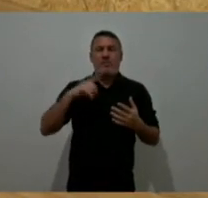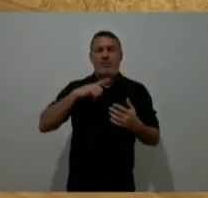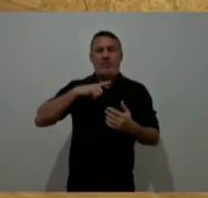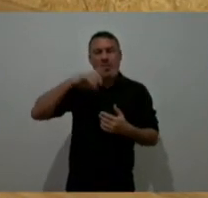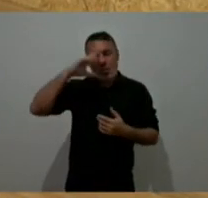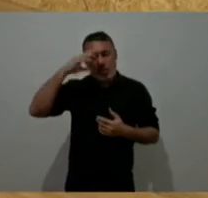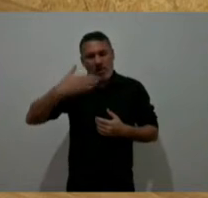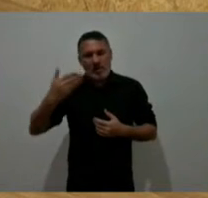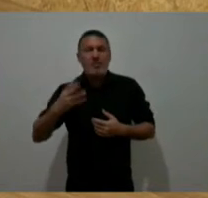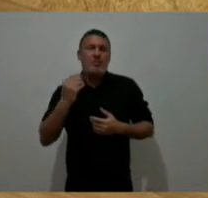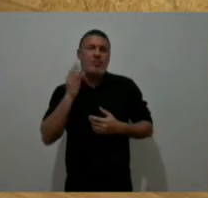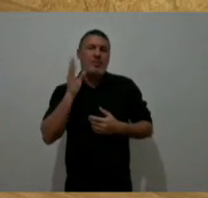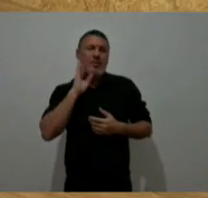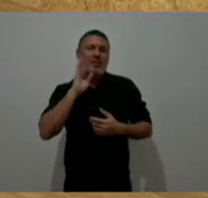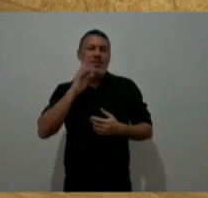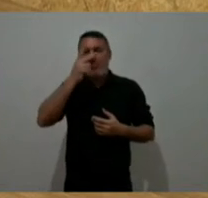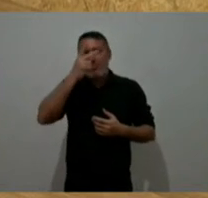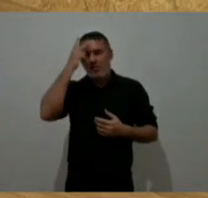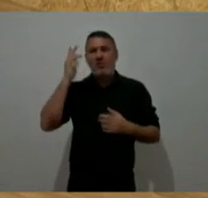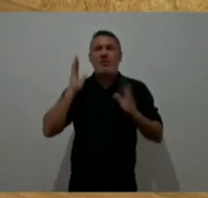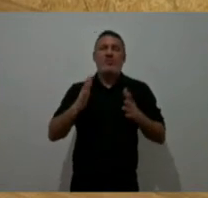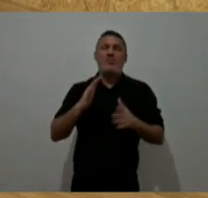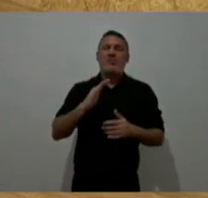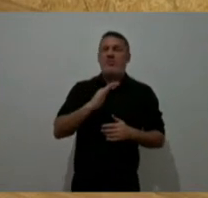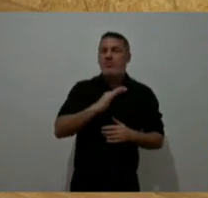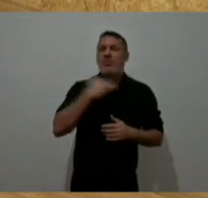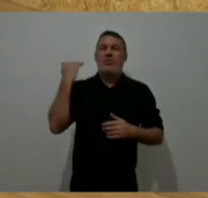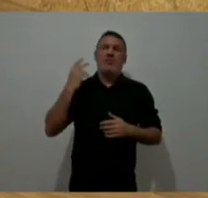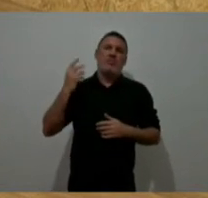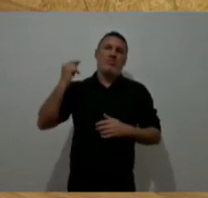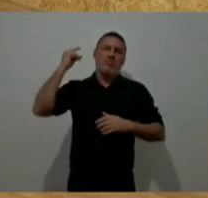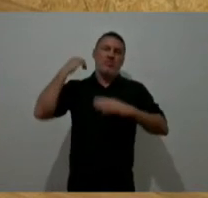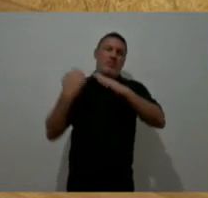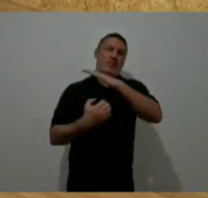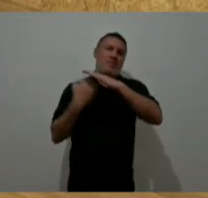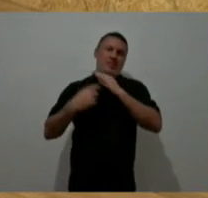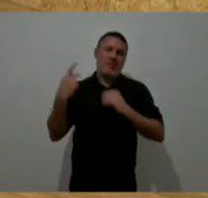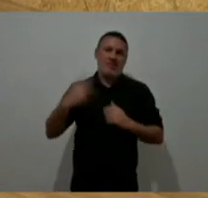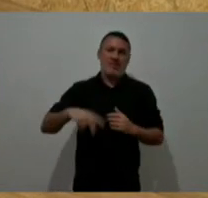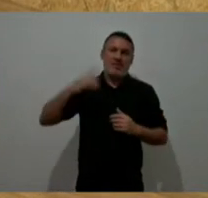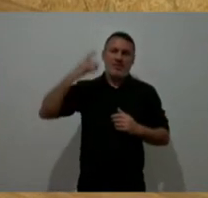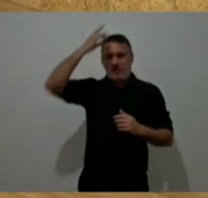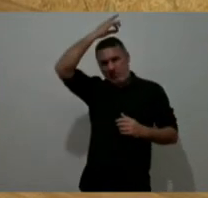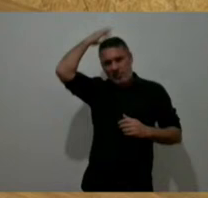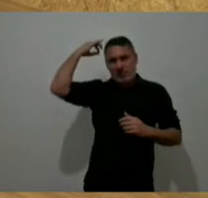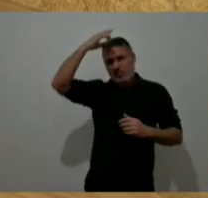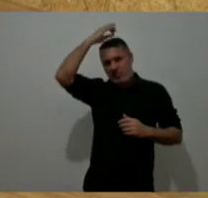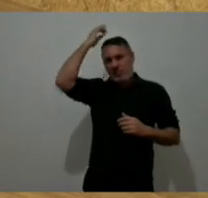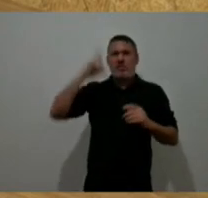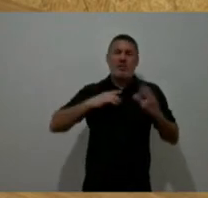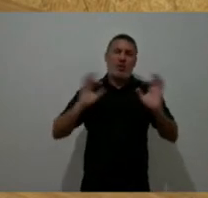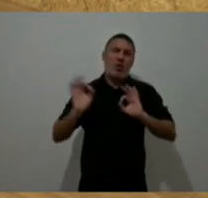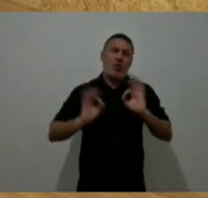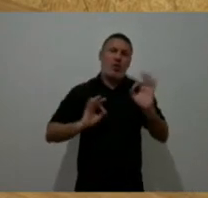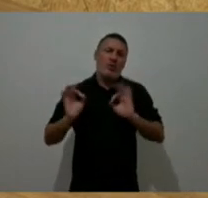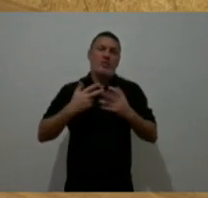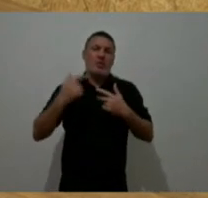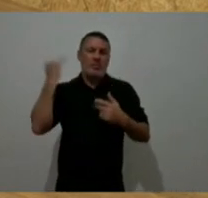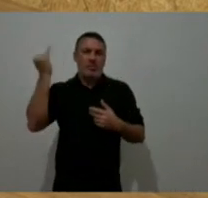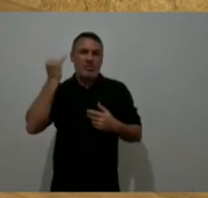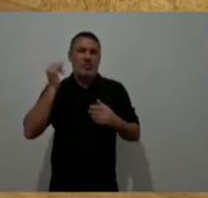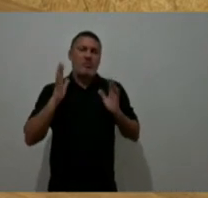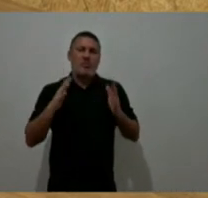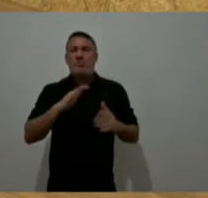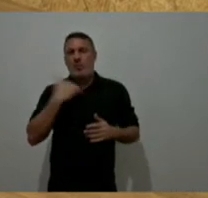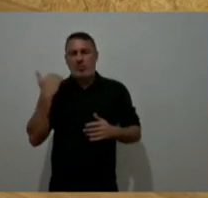que marcaram a história do Espírito Santo, desenvolveram várias organizações super importantes para a gente, mas infelizmente nos deixaram.